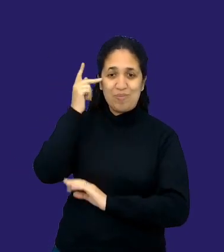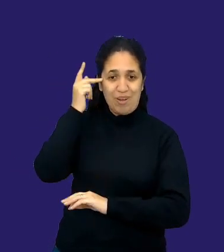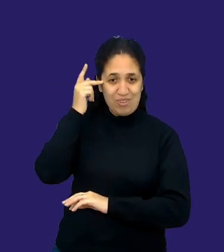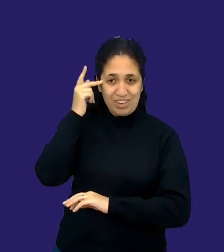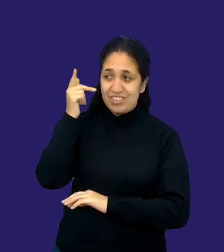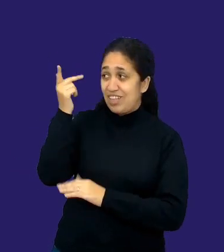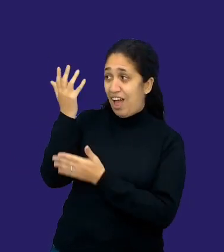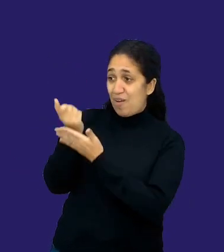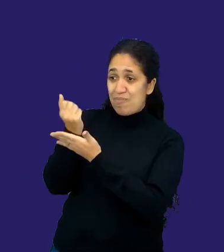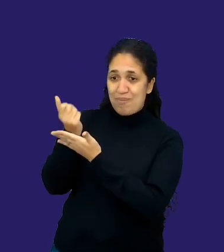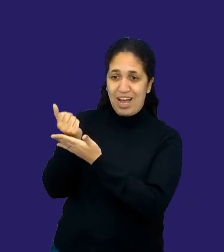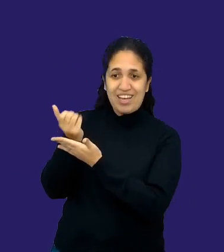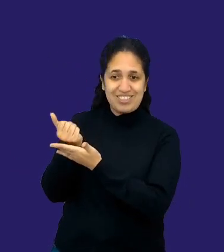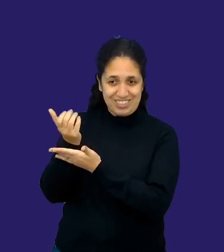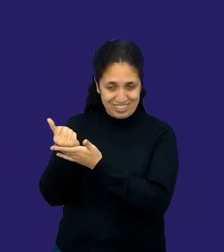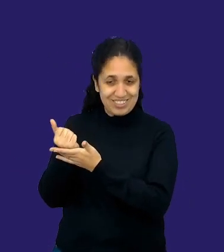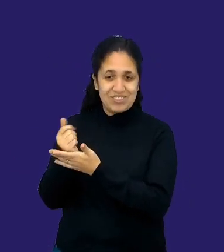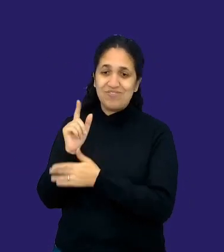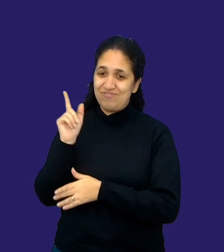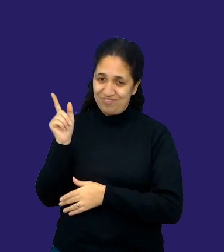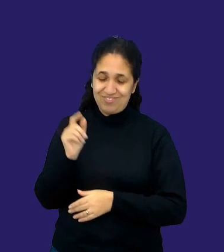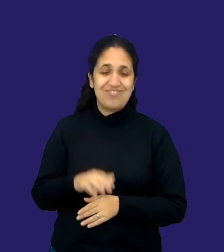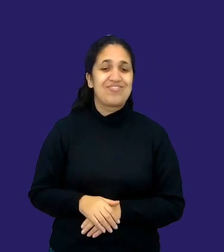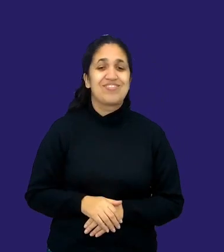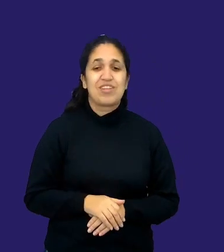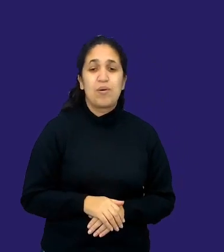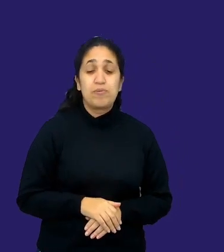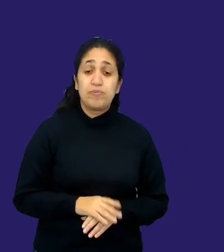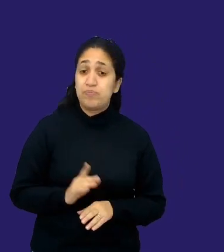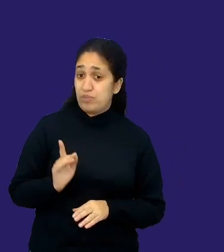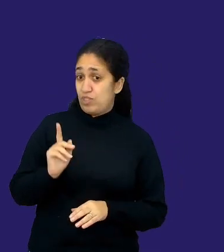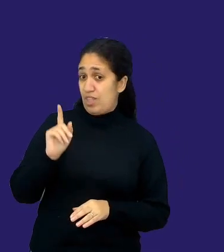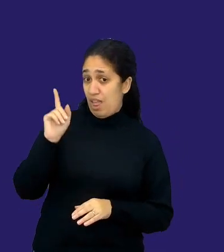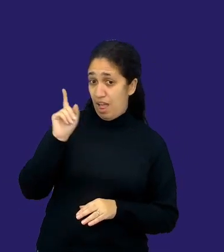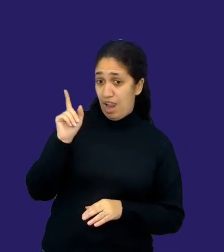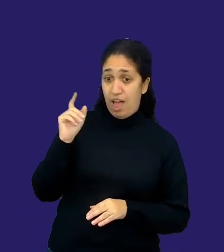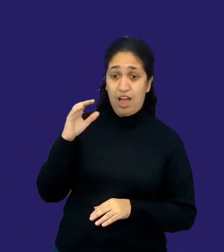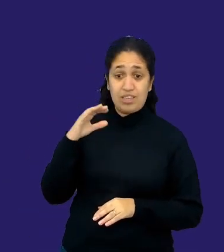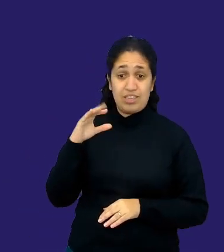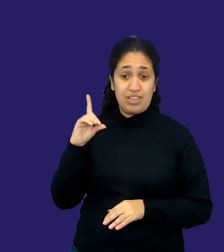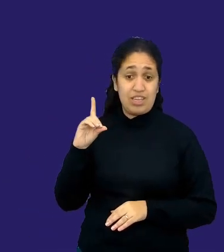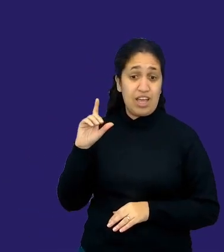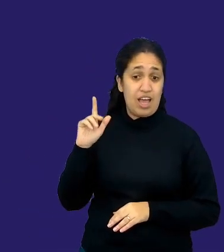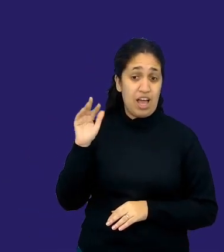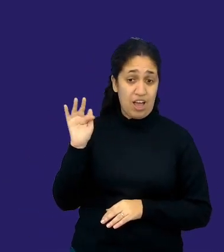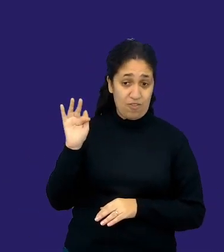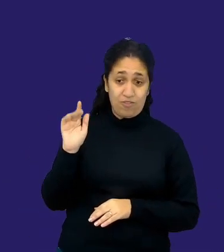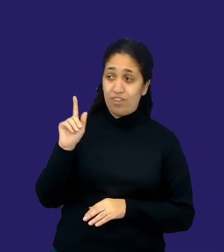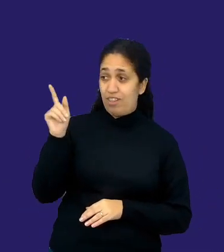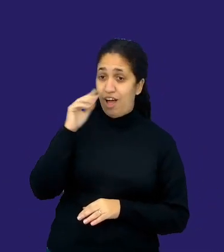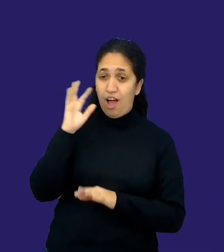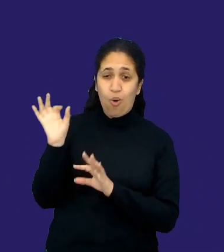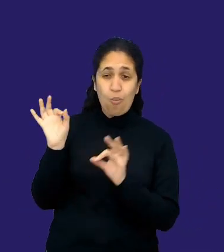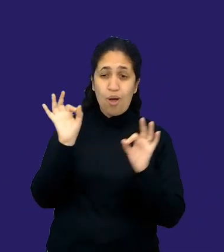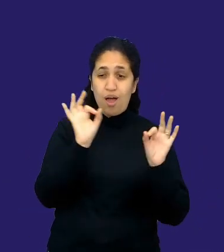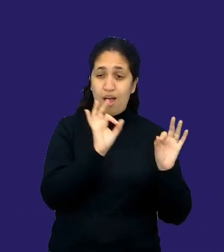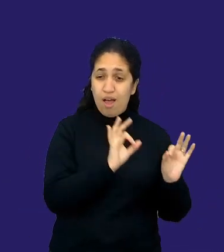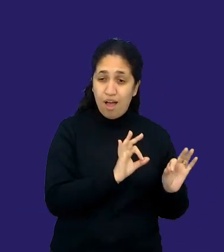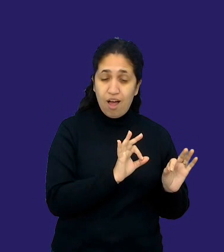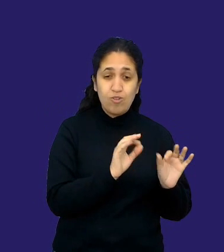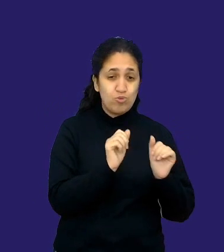e baixar lá o nosso material, tá bom? Se você estiver lá no PDF, estiver acompanhando com